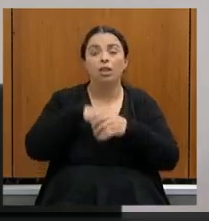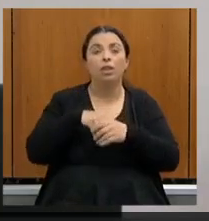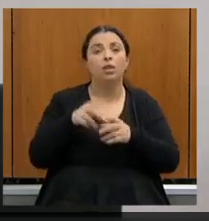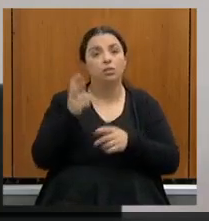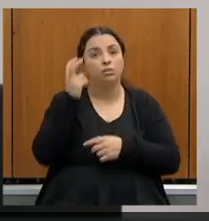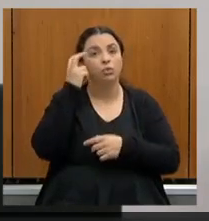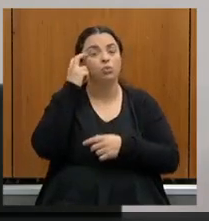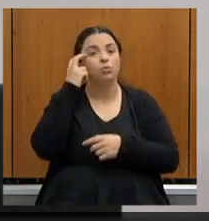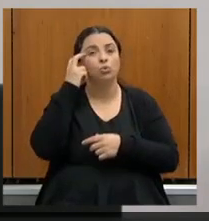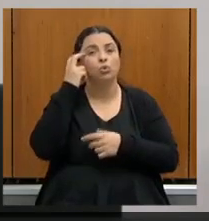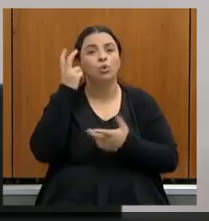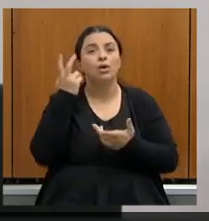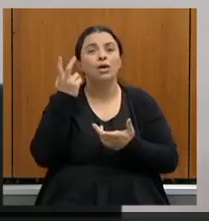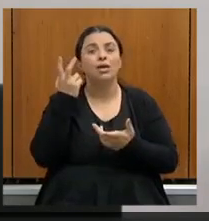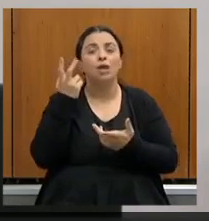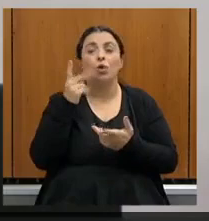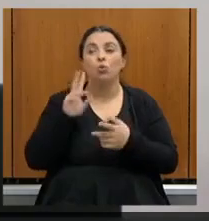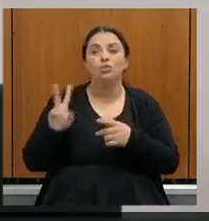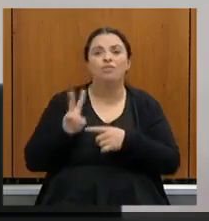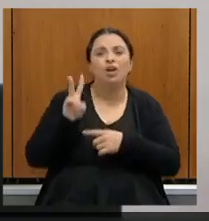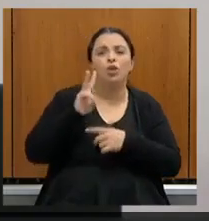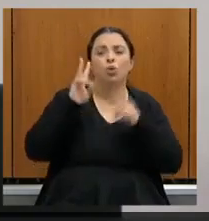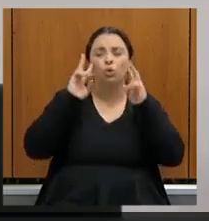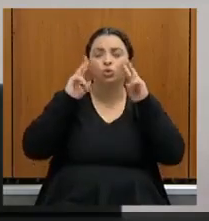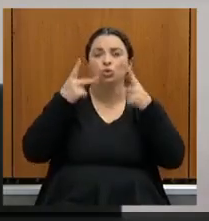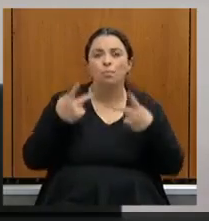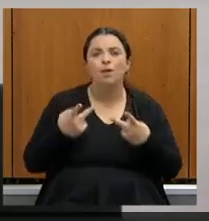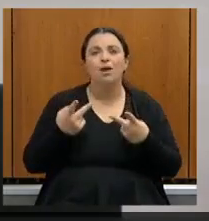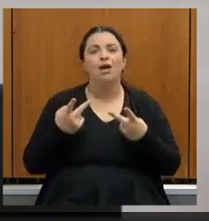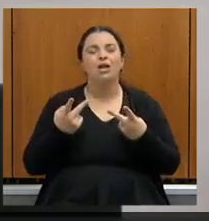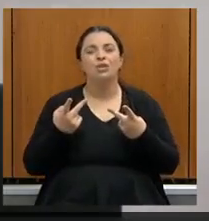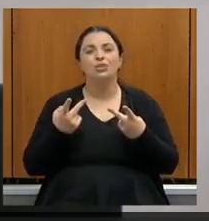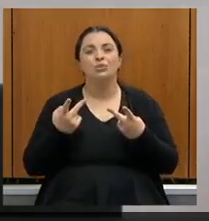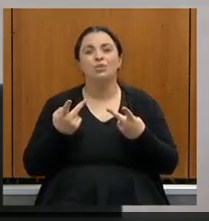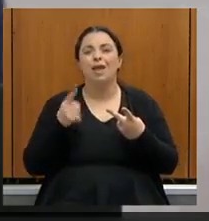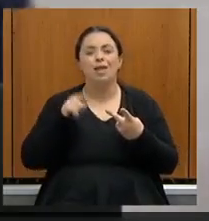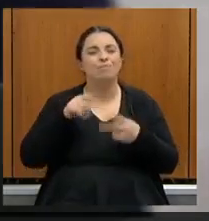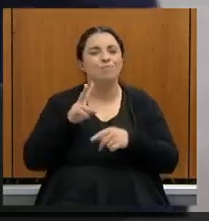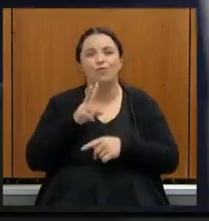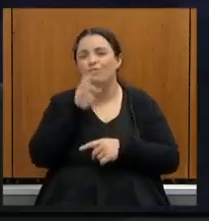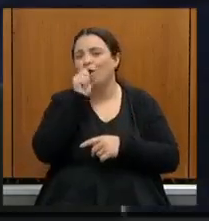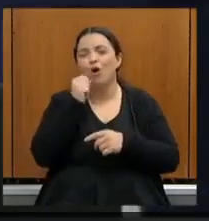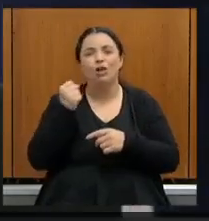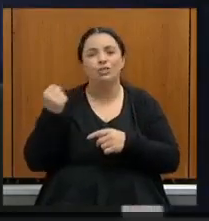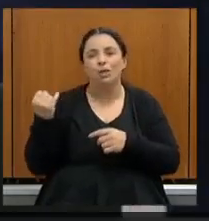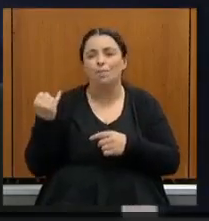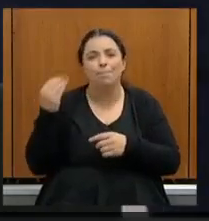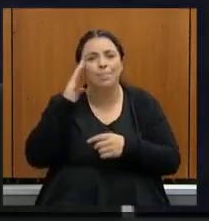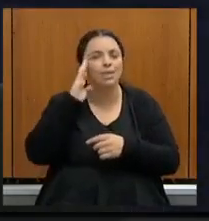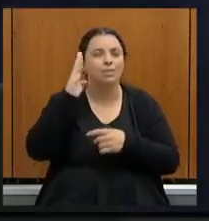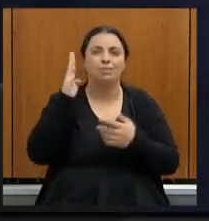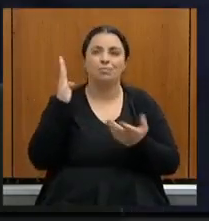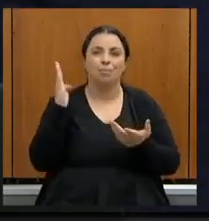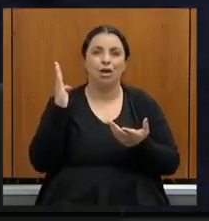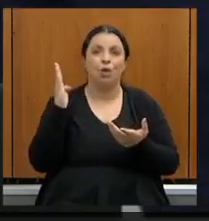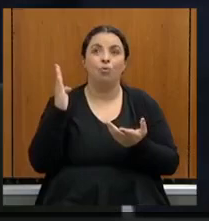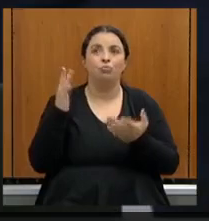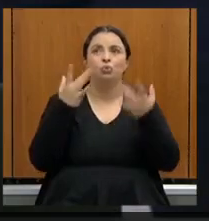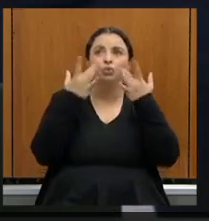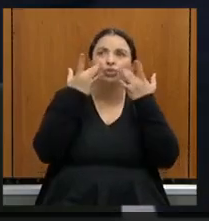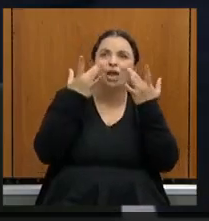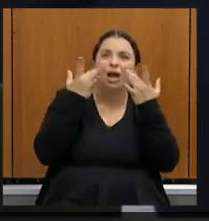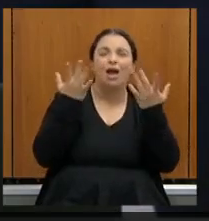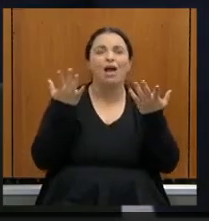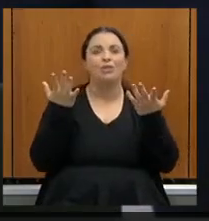a questão dos valores humanos extremamente primordial que seja no teatro que seja